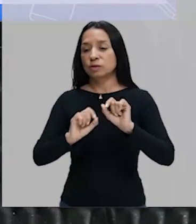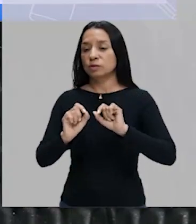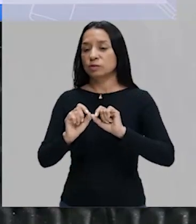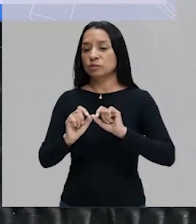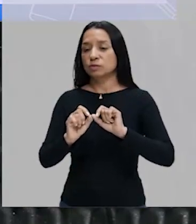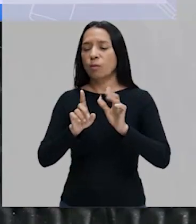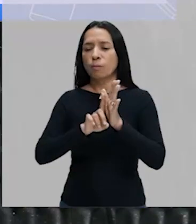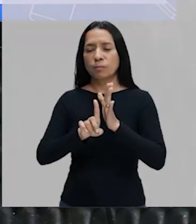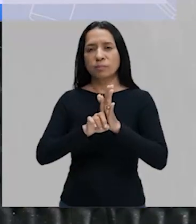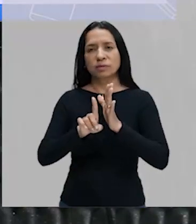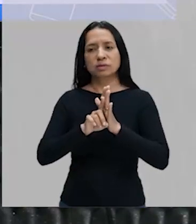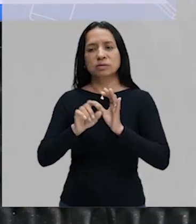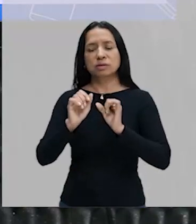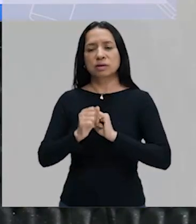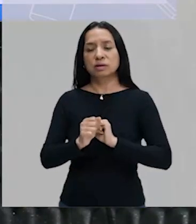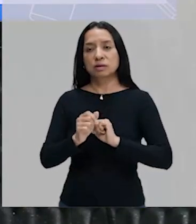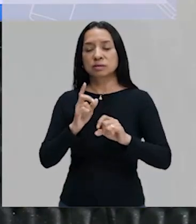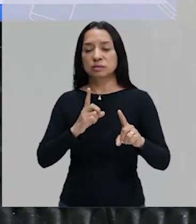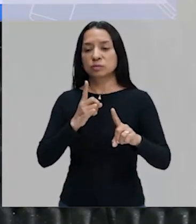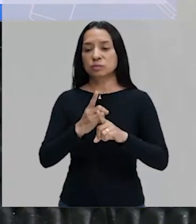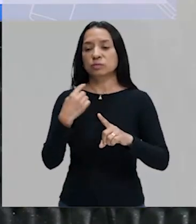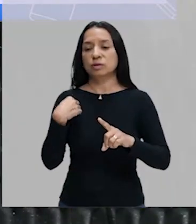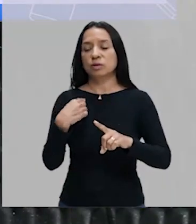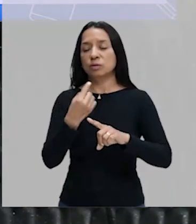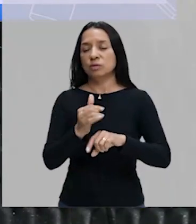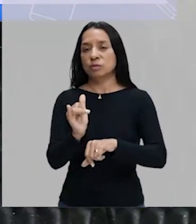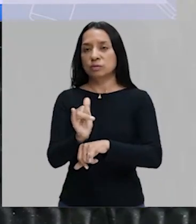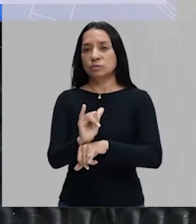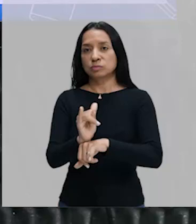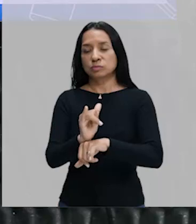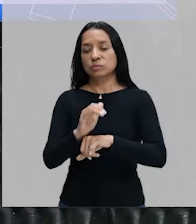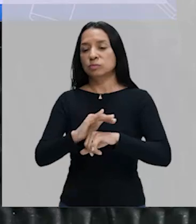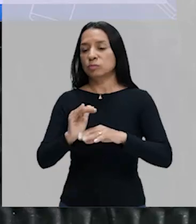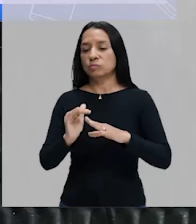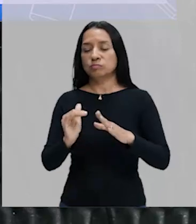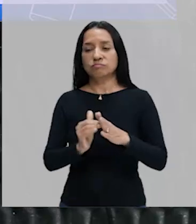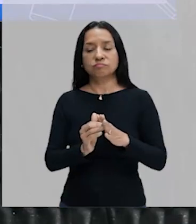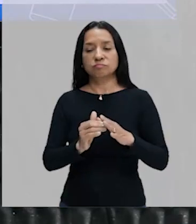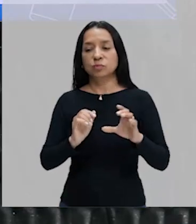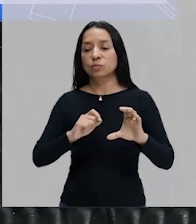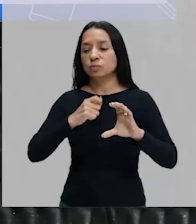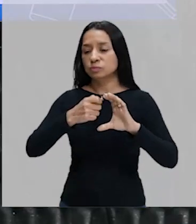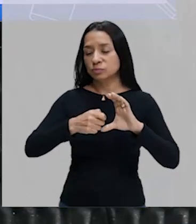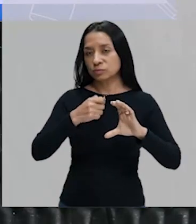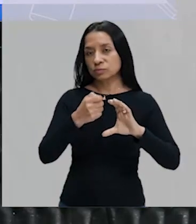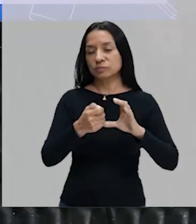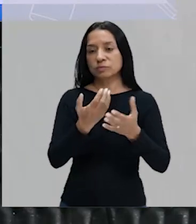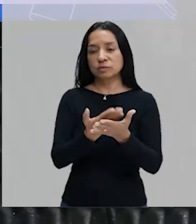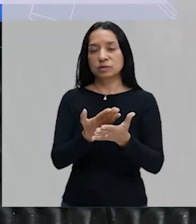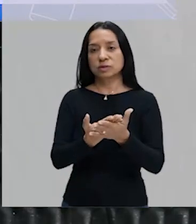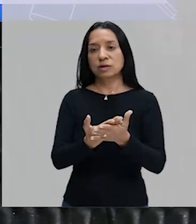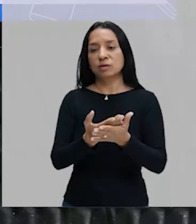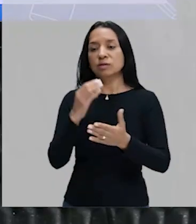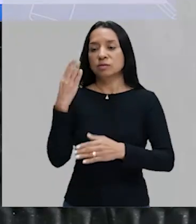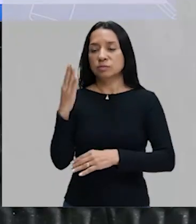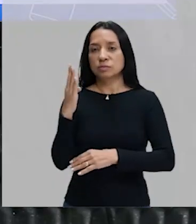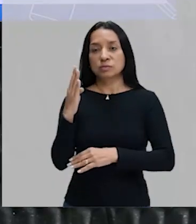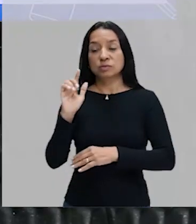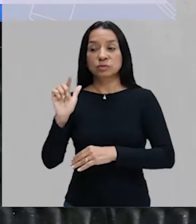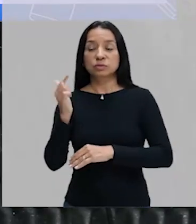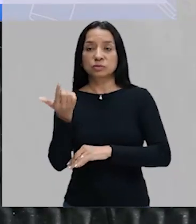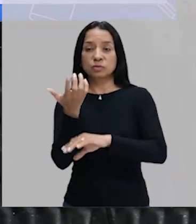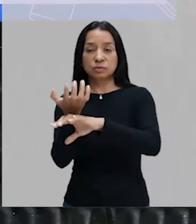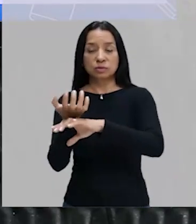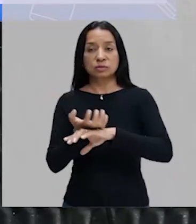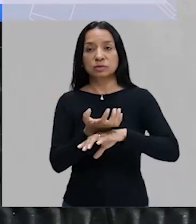campo de pesquisa, você vai encontrar o nosso canal com os nossos vídeos, tá? Dessas aulas de biologia e das outras